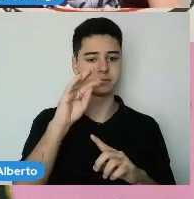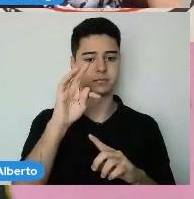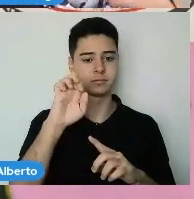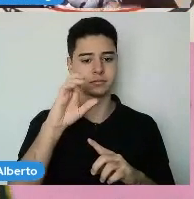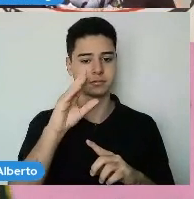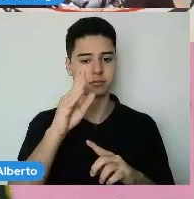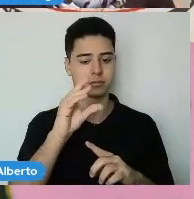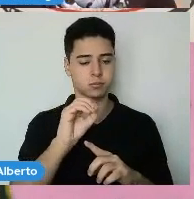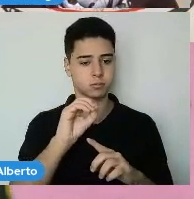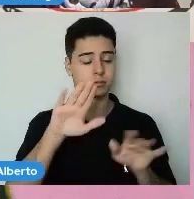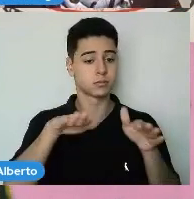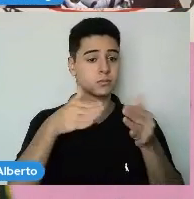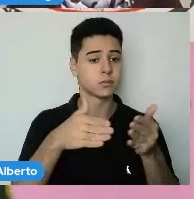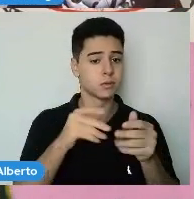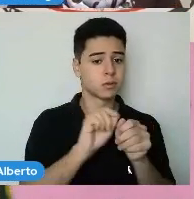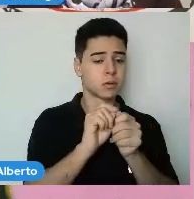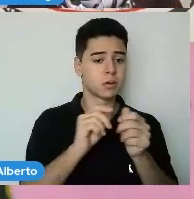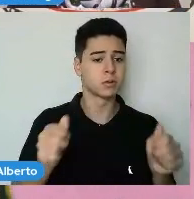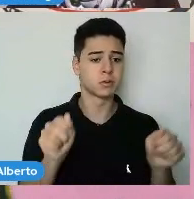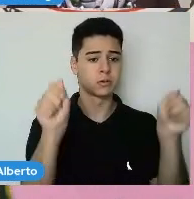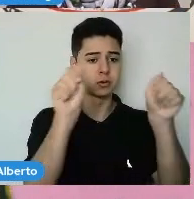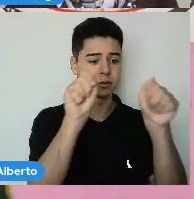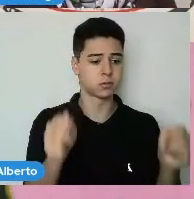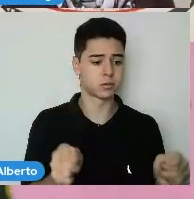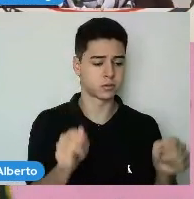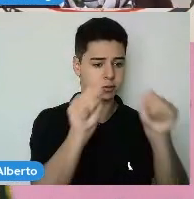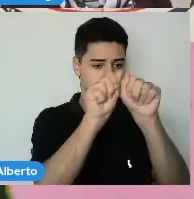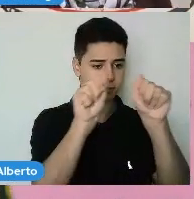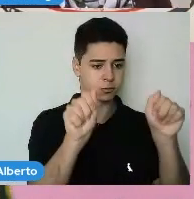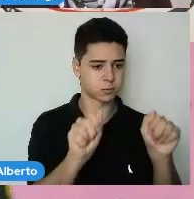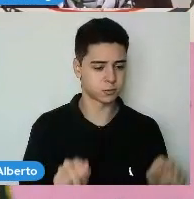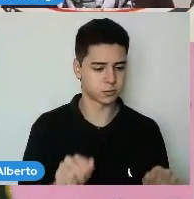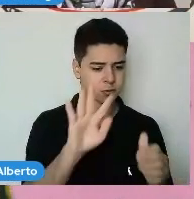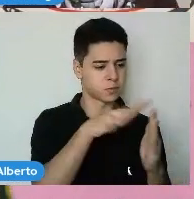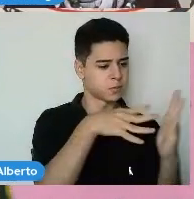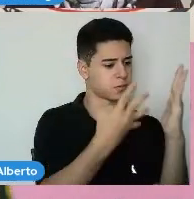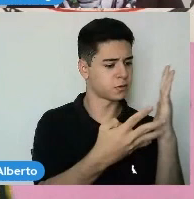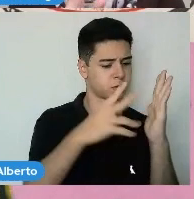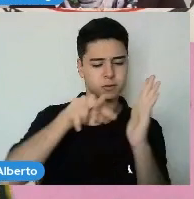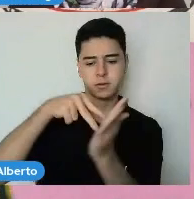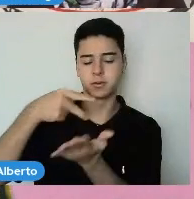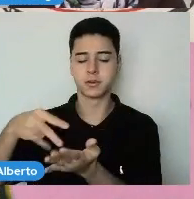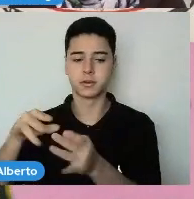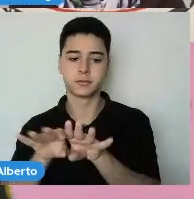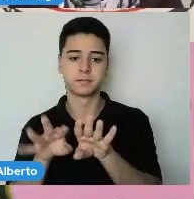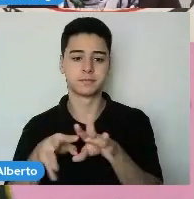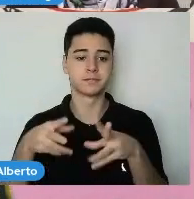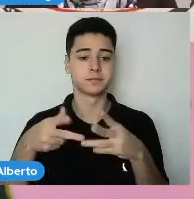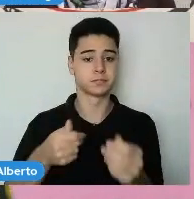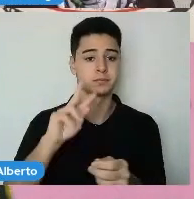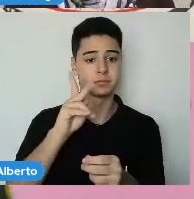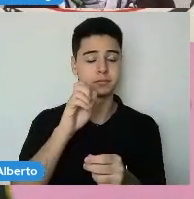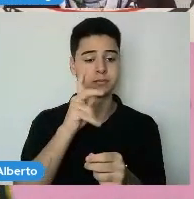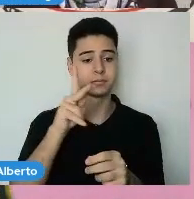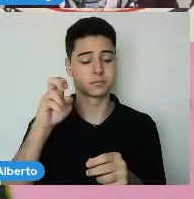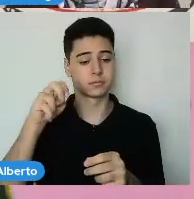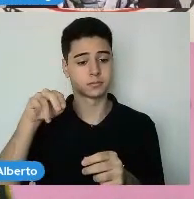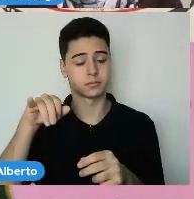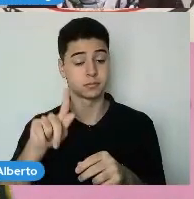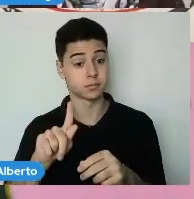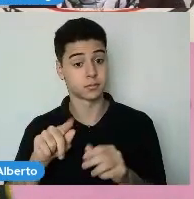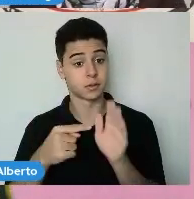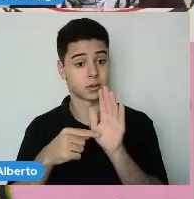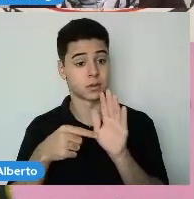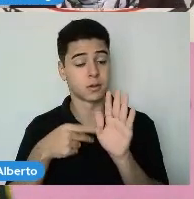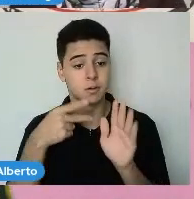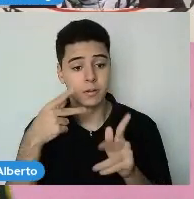atua principalmente na escultura, pintura e performance. E esse happening que ele está propondo aí na